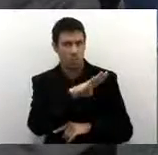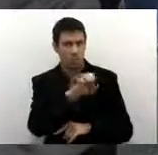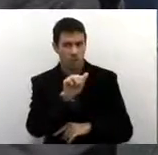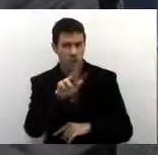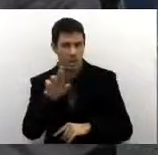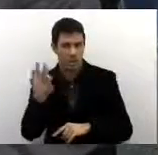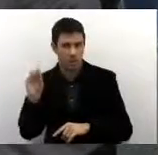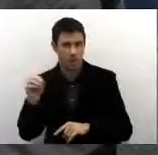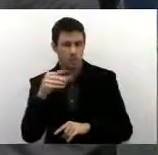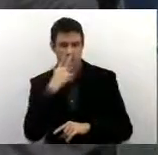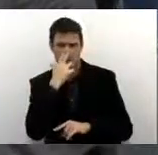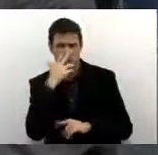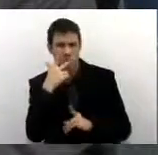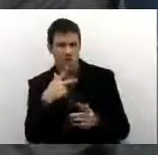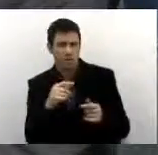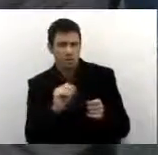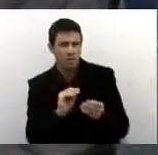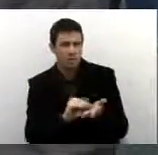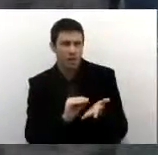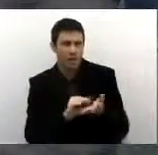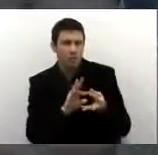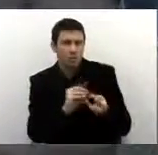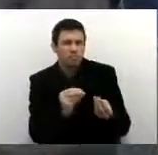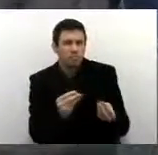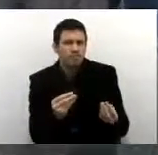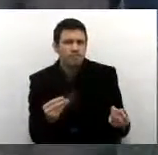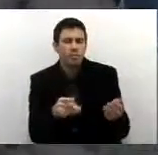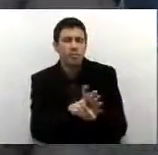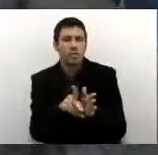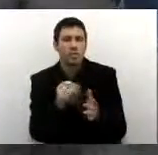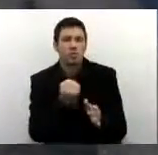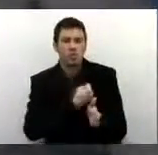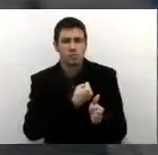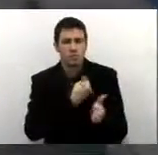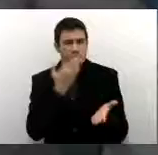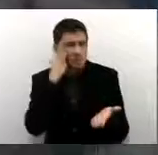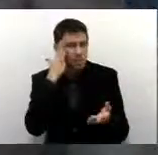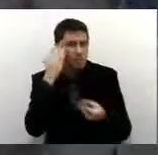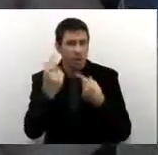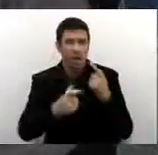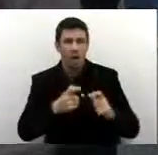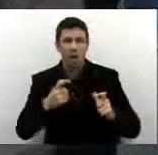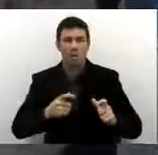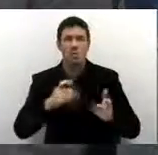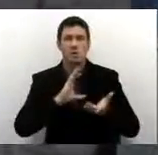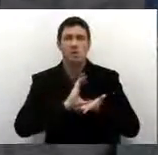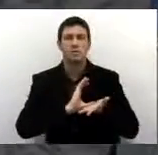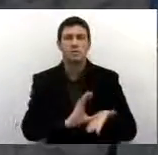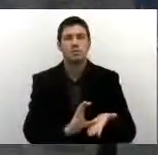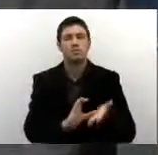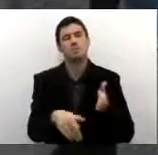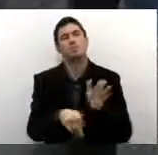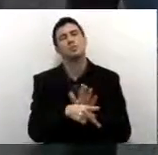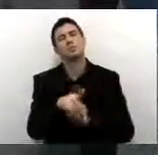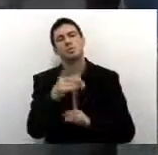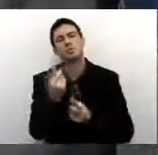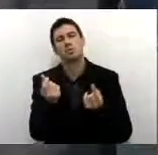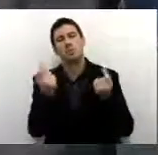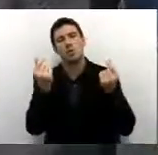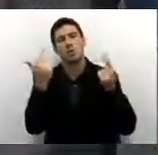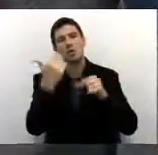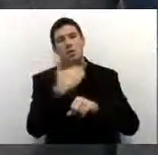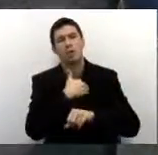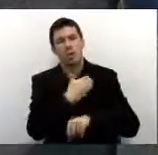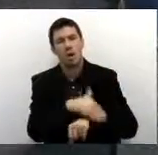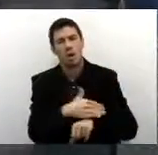mais os números nessa parte orçamentária? Porque quem está em casa às vezes quer saber onde é que vai ser investido o dinheiro, se vai para consertar uma rua, claro que não é exatamente